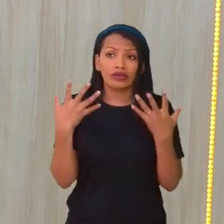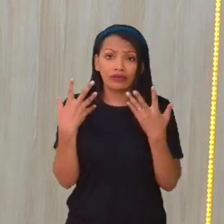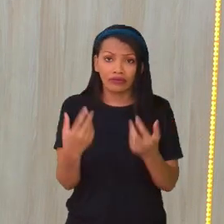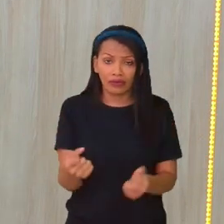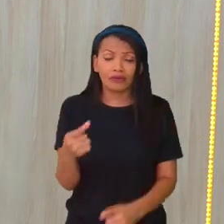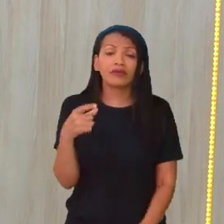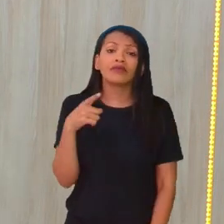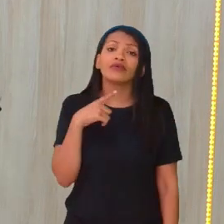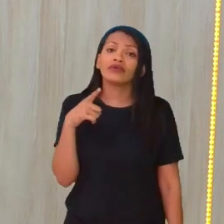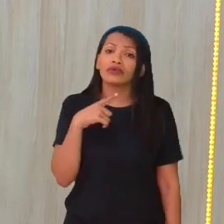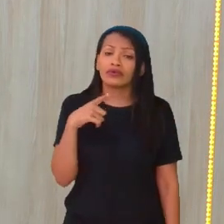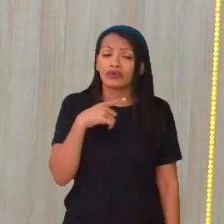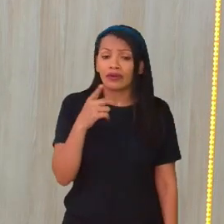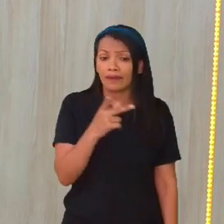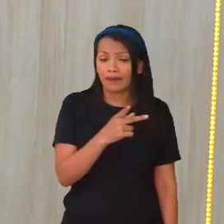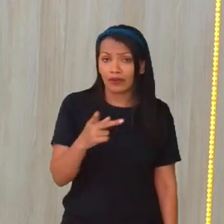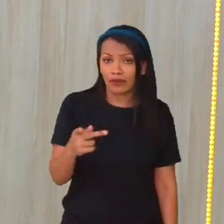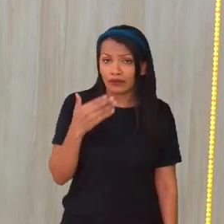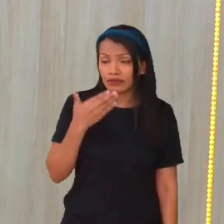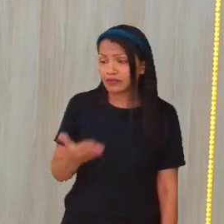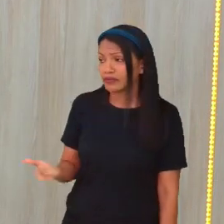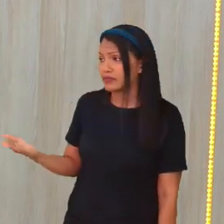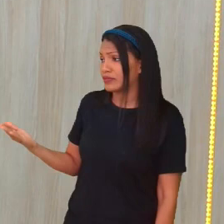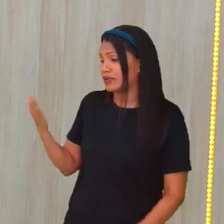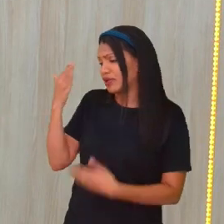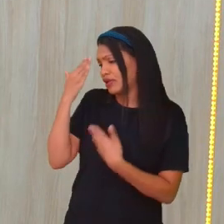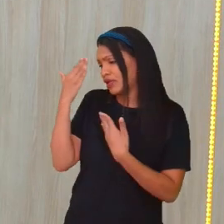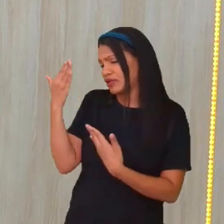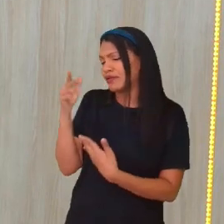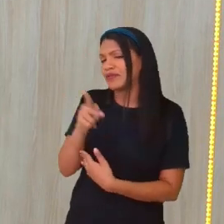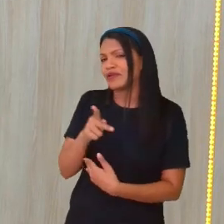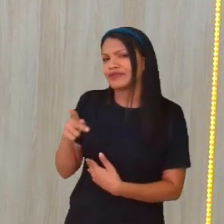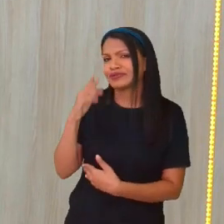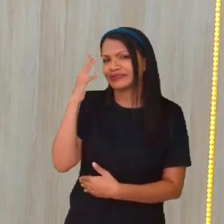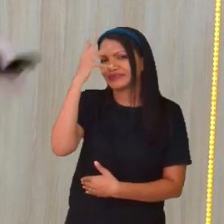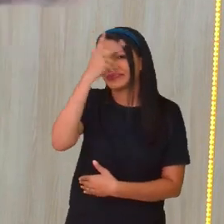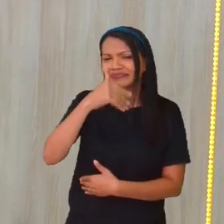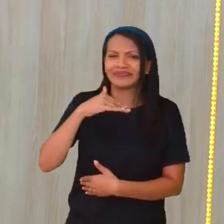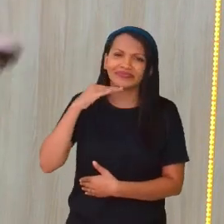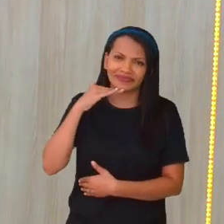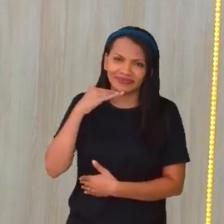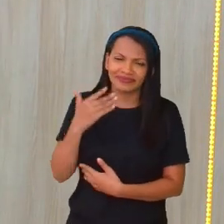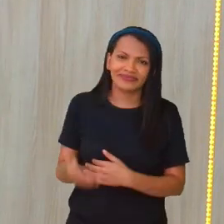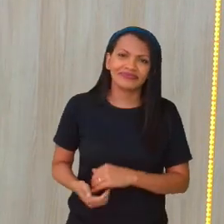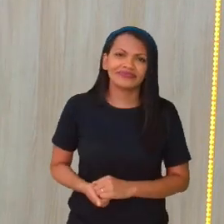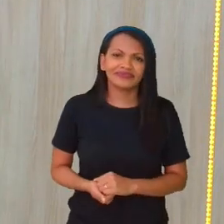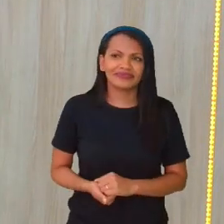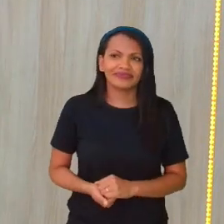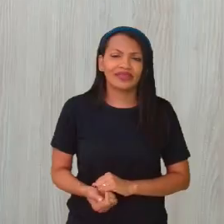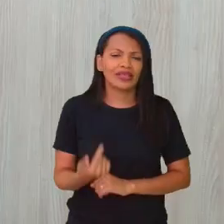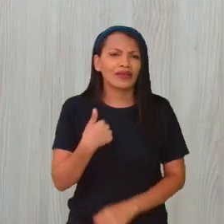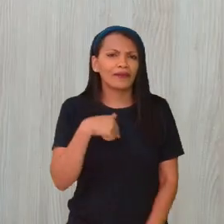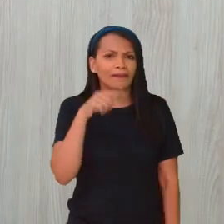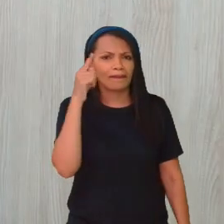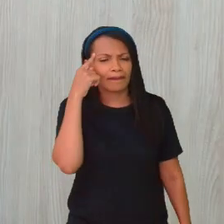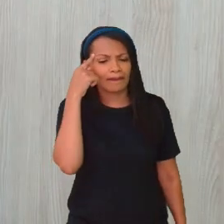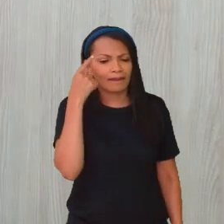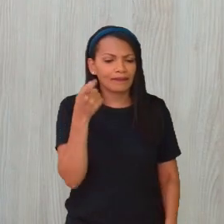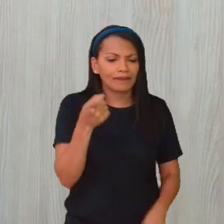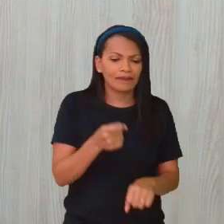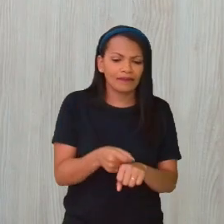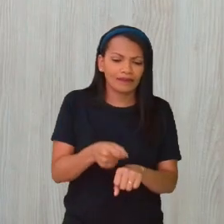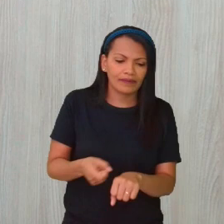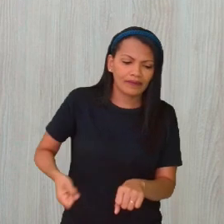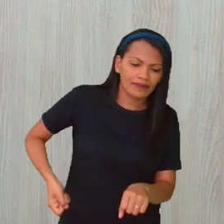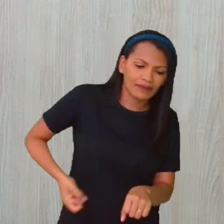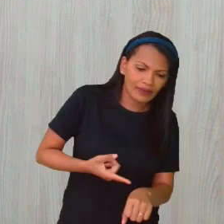ter que passar a palavra e agradecer para o professor Gilson. Eu ainda estou aqui pensando, jogando a moeda honesta,